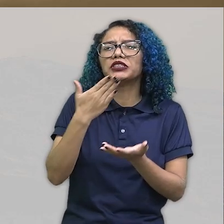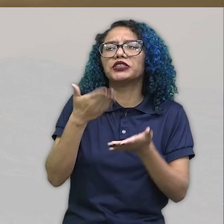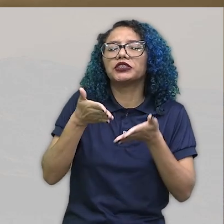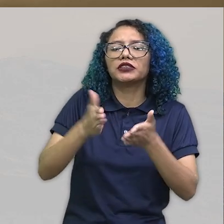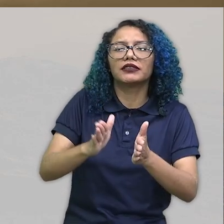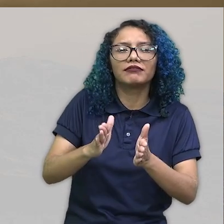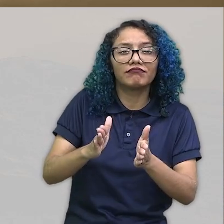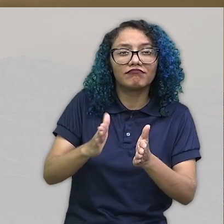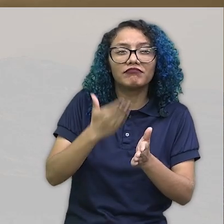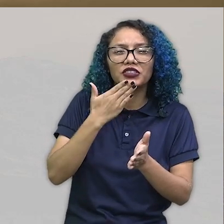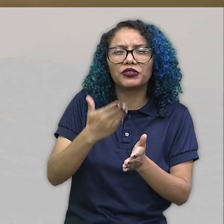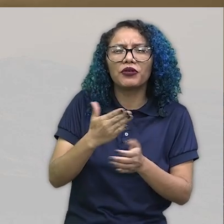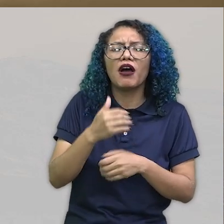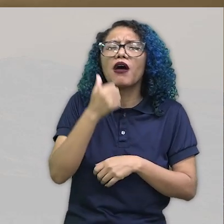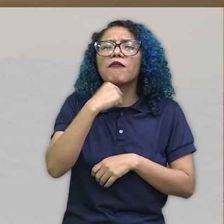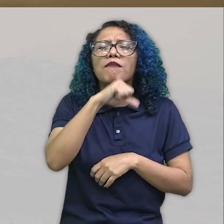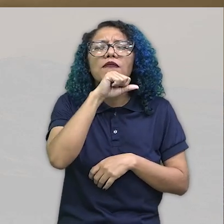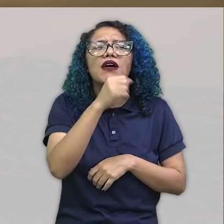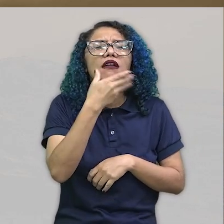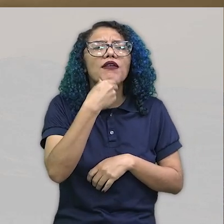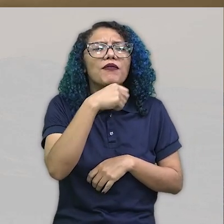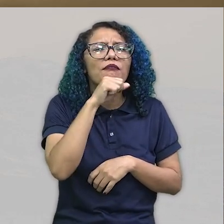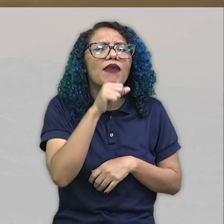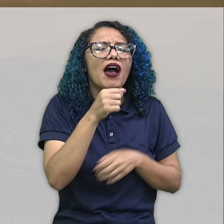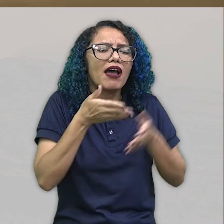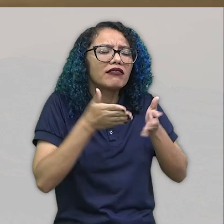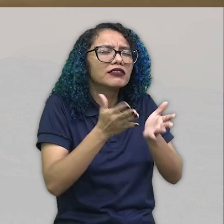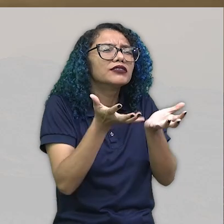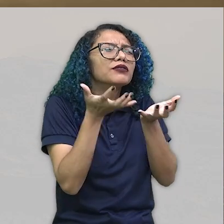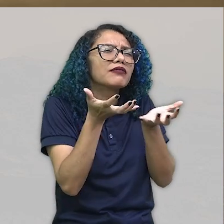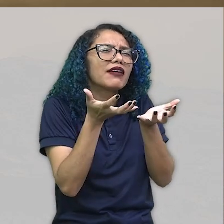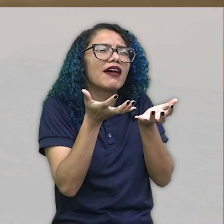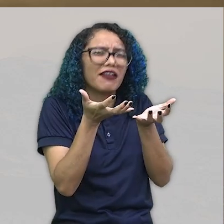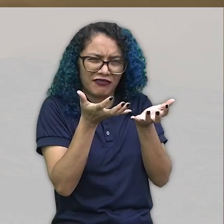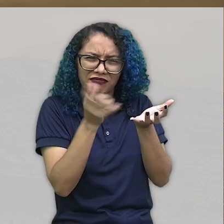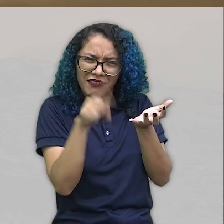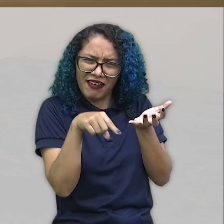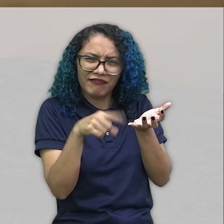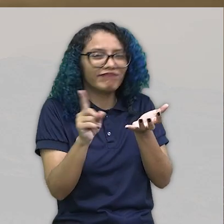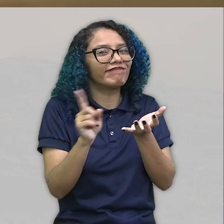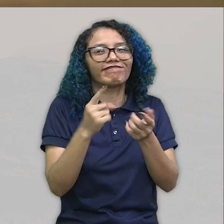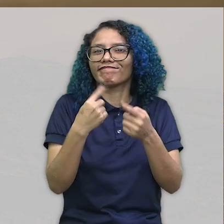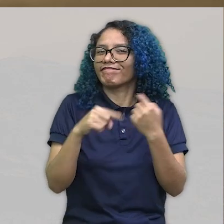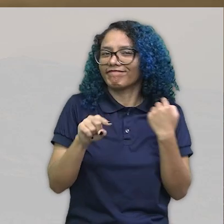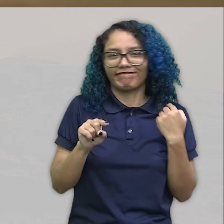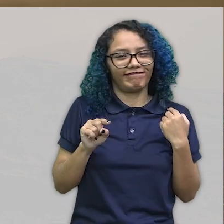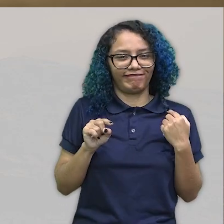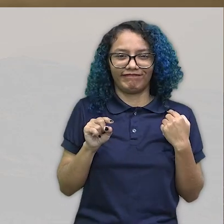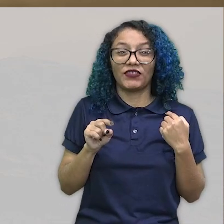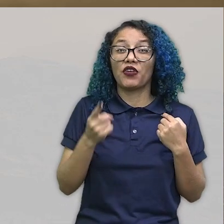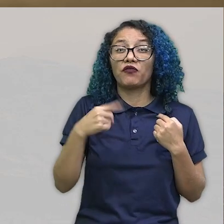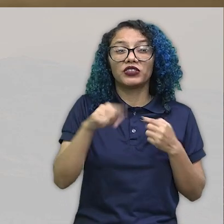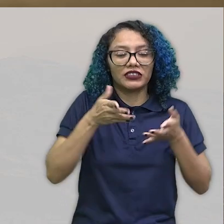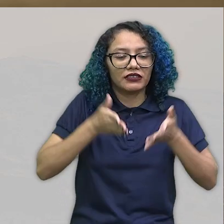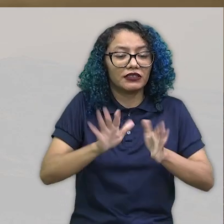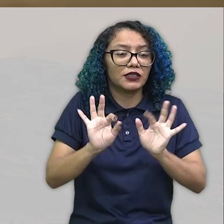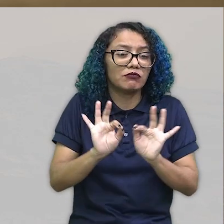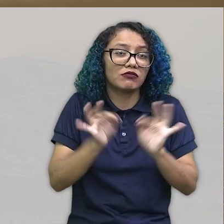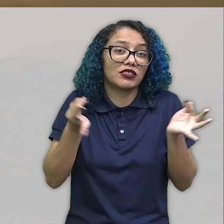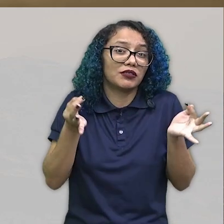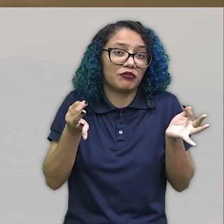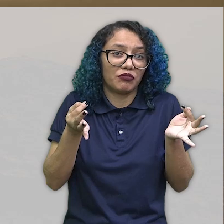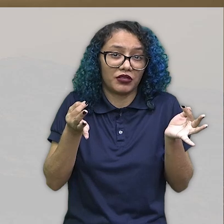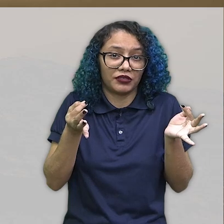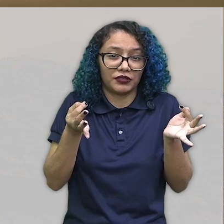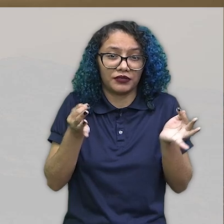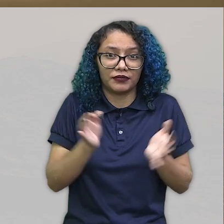para nascer? Eu acho que não. Papai, mamãe, eu quero nascer. Não foi assim que funcionou, não, né? Vocês foram lançados a esse mundo. Quando foram lançados a